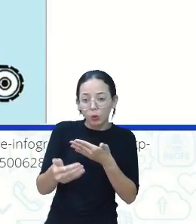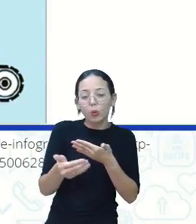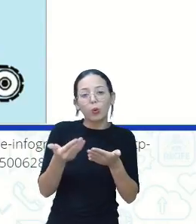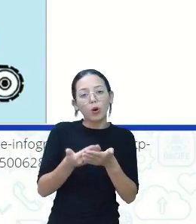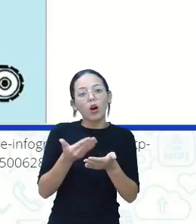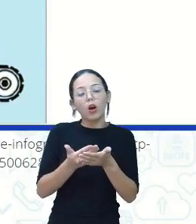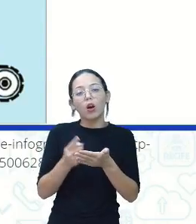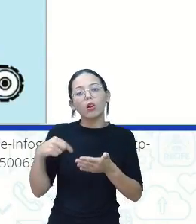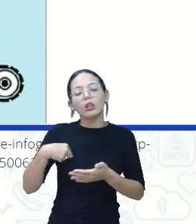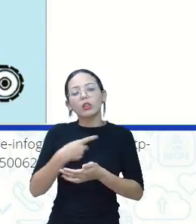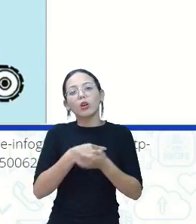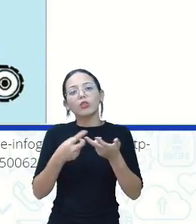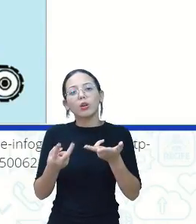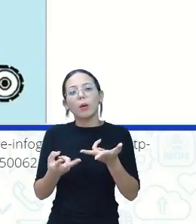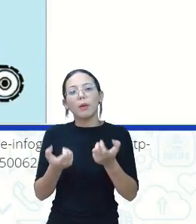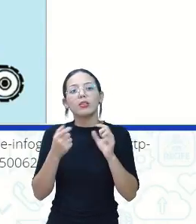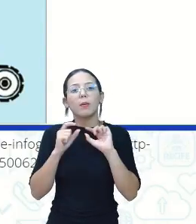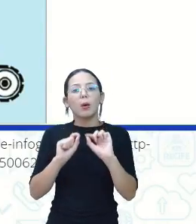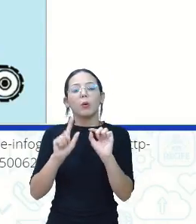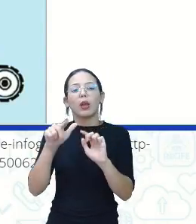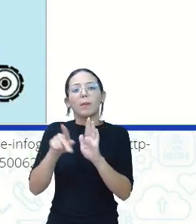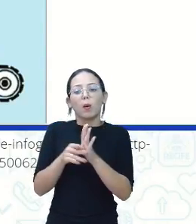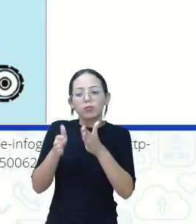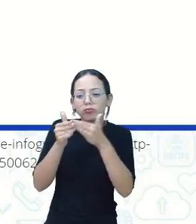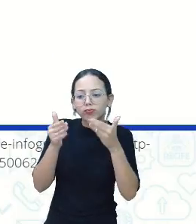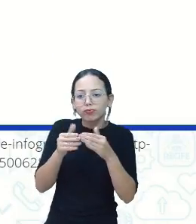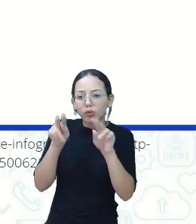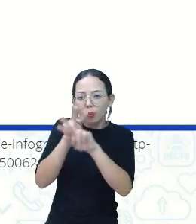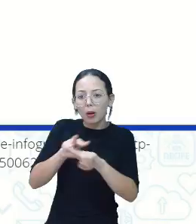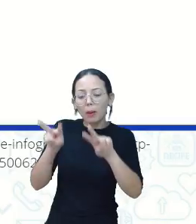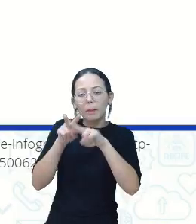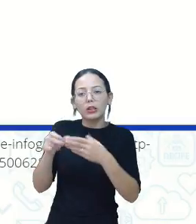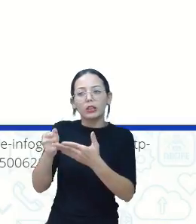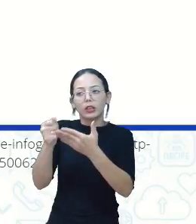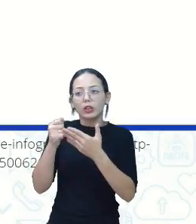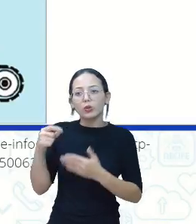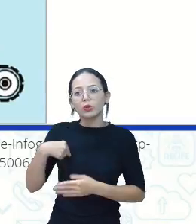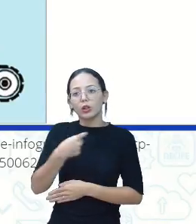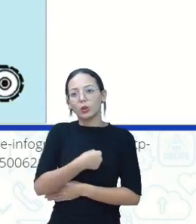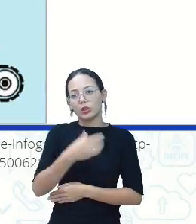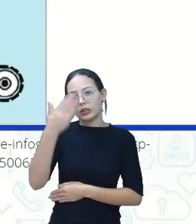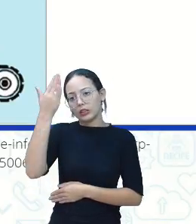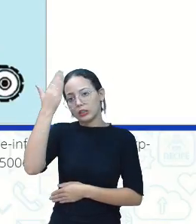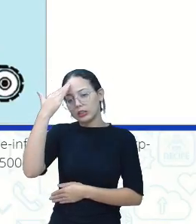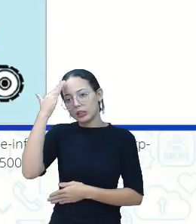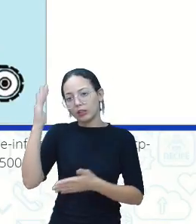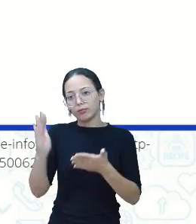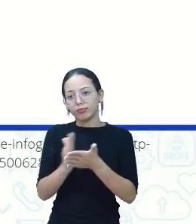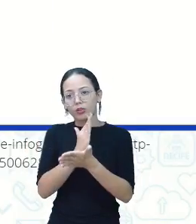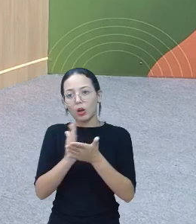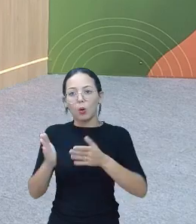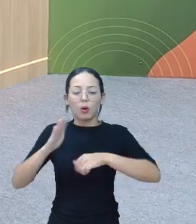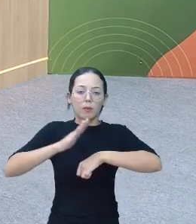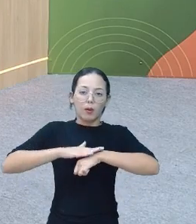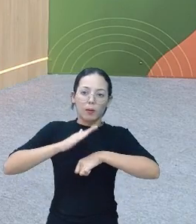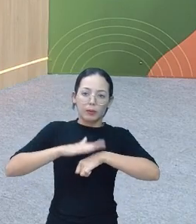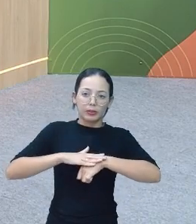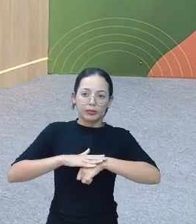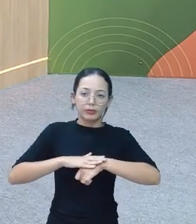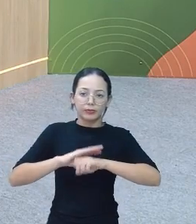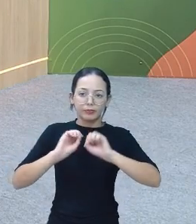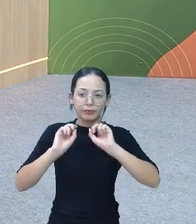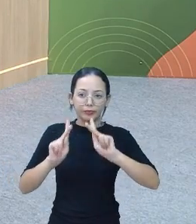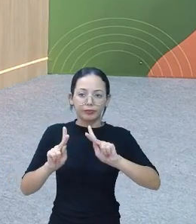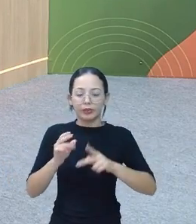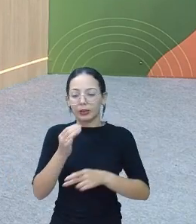vem, a gente vai perceber que eles são apelos gráficos que ajudam a gente a compreender determinadas situações, tá